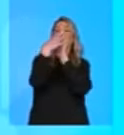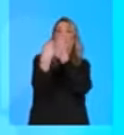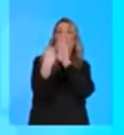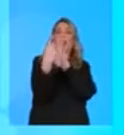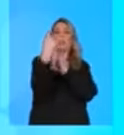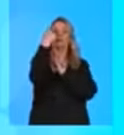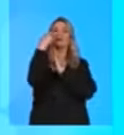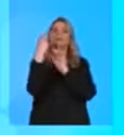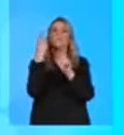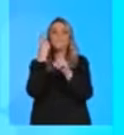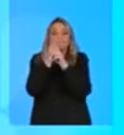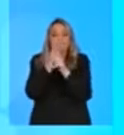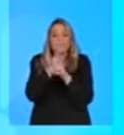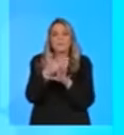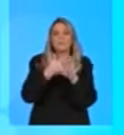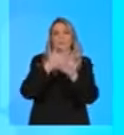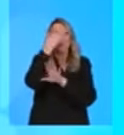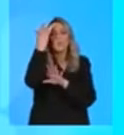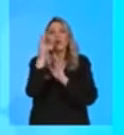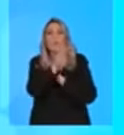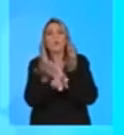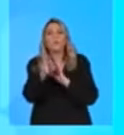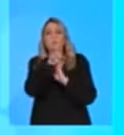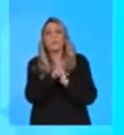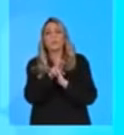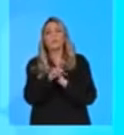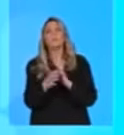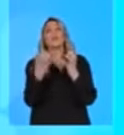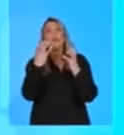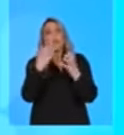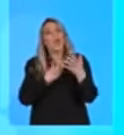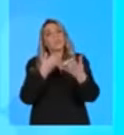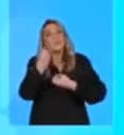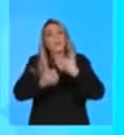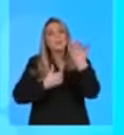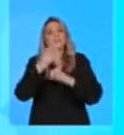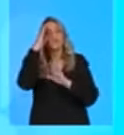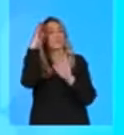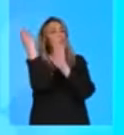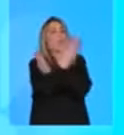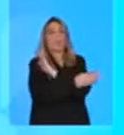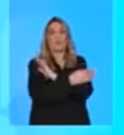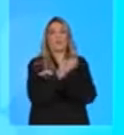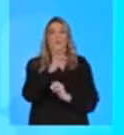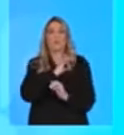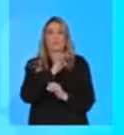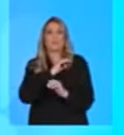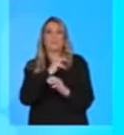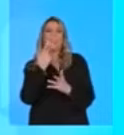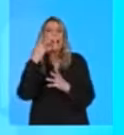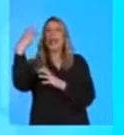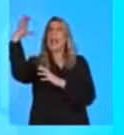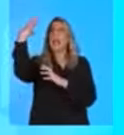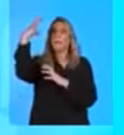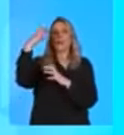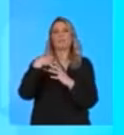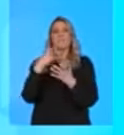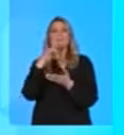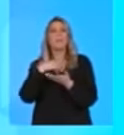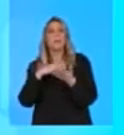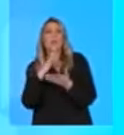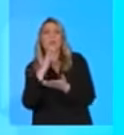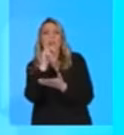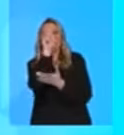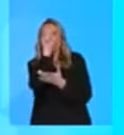Card é a pessoa que tá ali utilizando eu quero que essa informação ela vai direta pra polícia online para saber se tem um bandido que